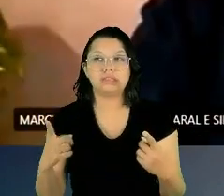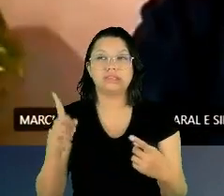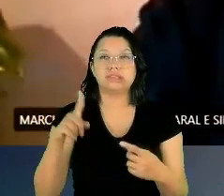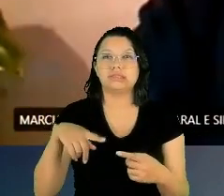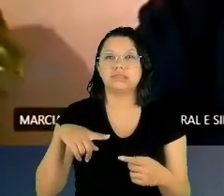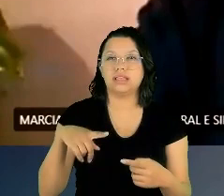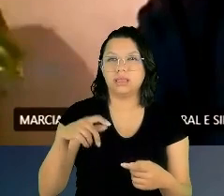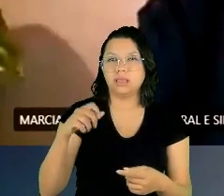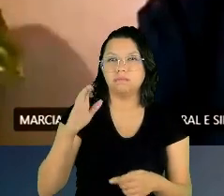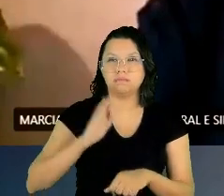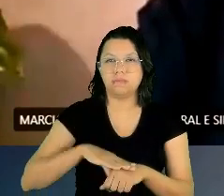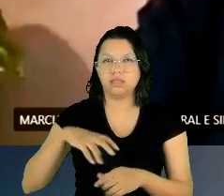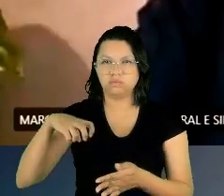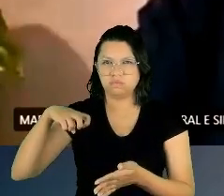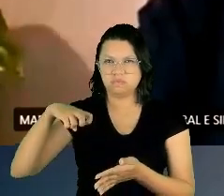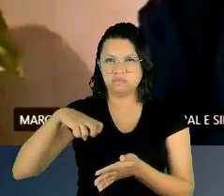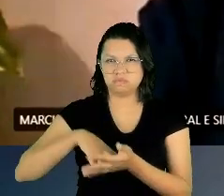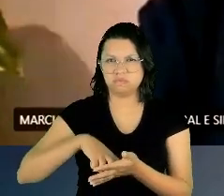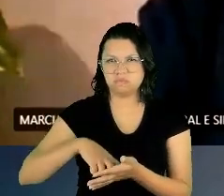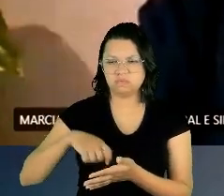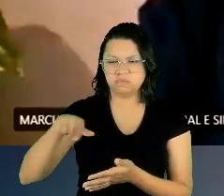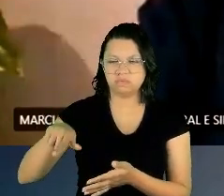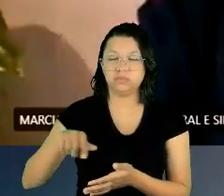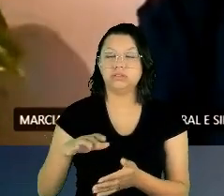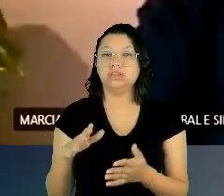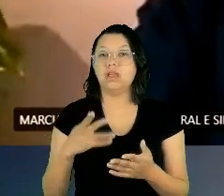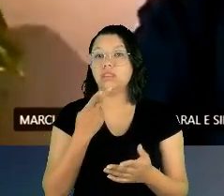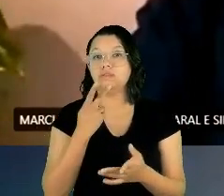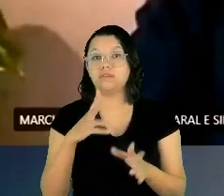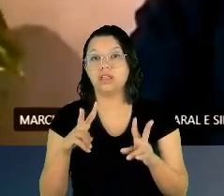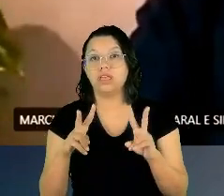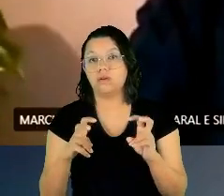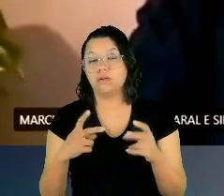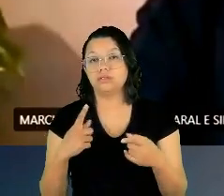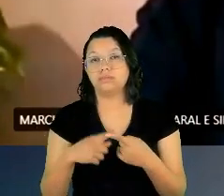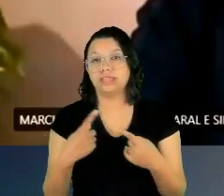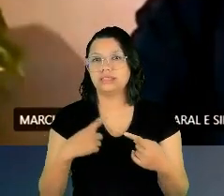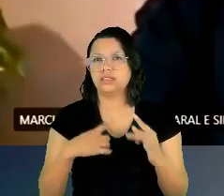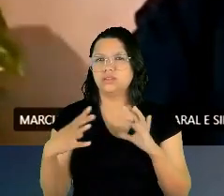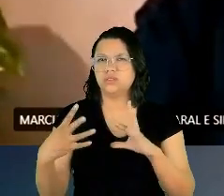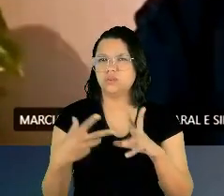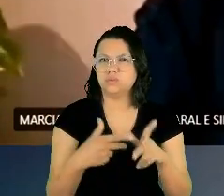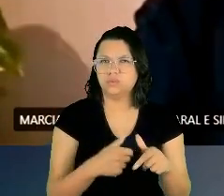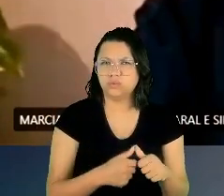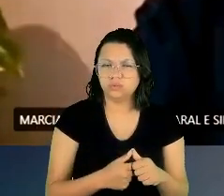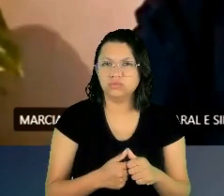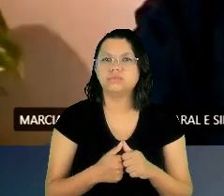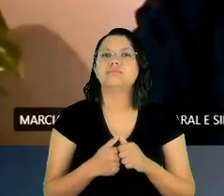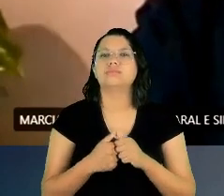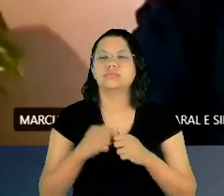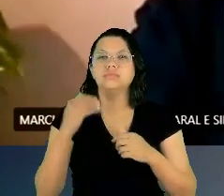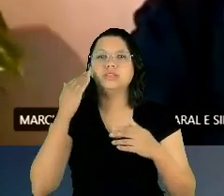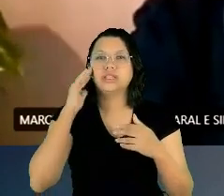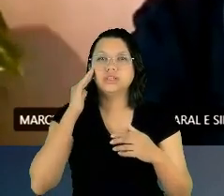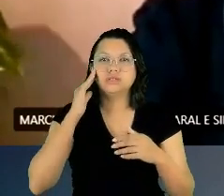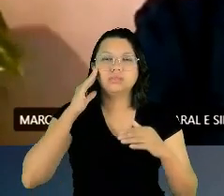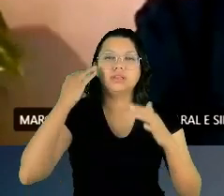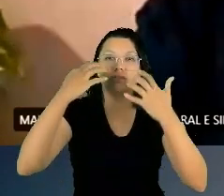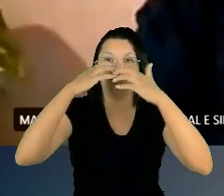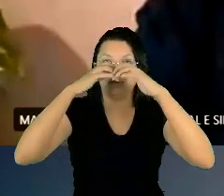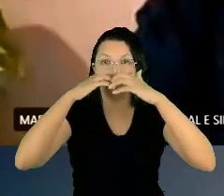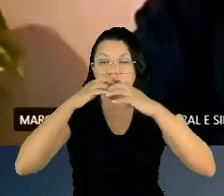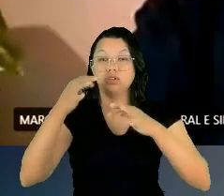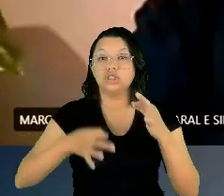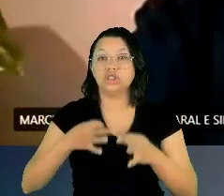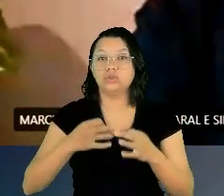ser mais severo na punição por conta disso. Eu não falei sobre isso hoje, porque não era minha palestra, mas tem toda uma rede neural muito grande que